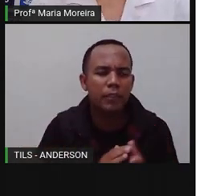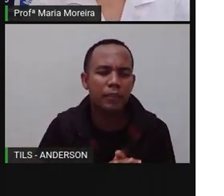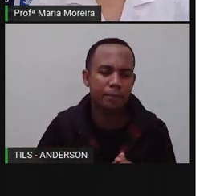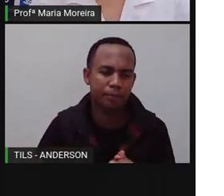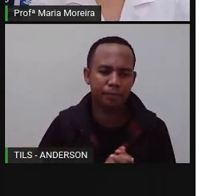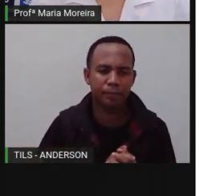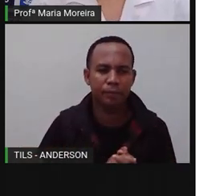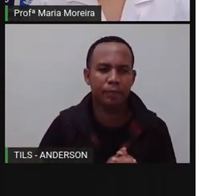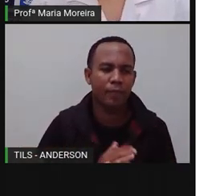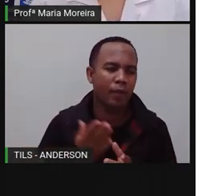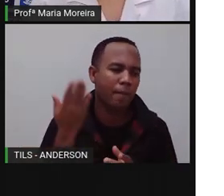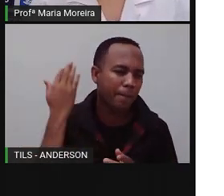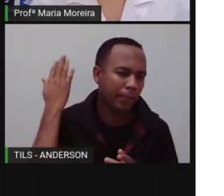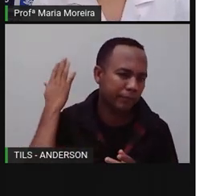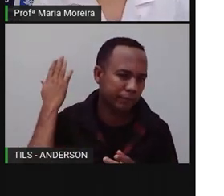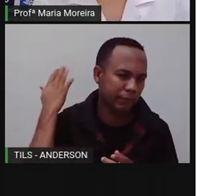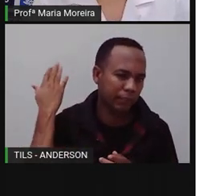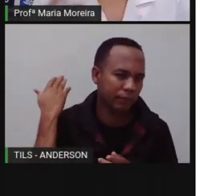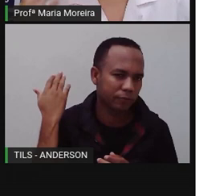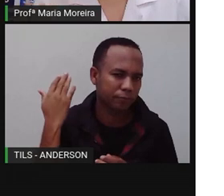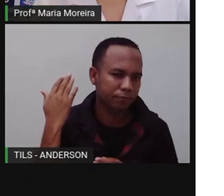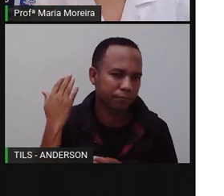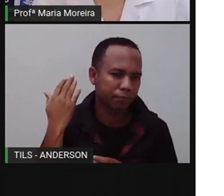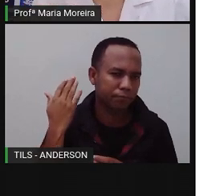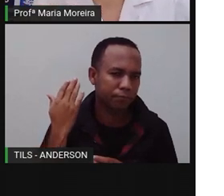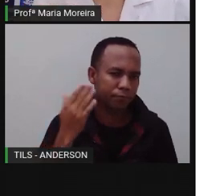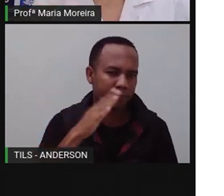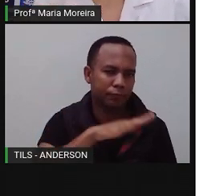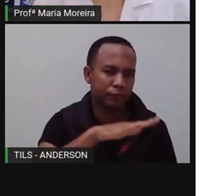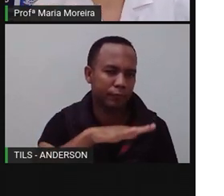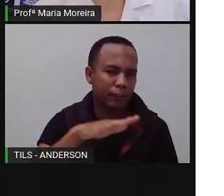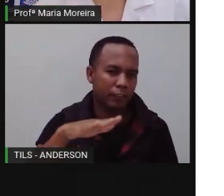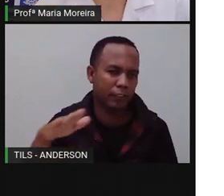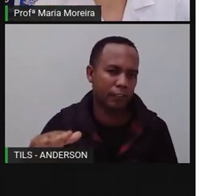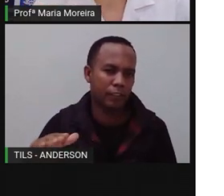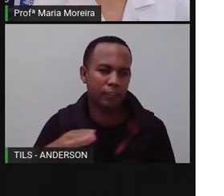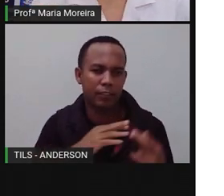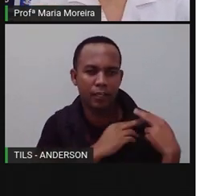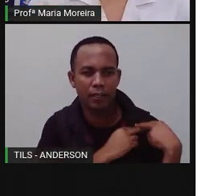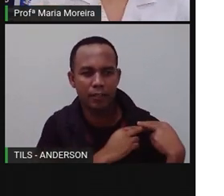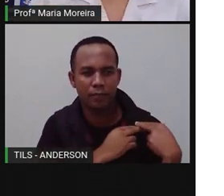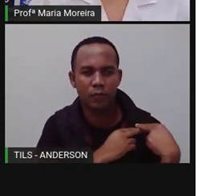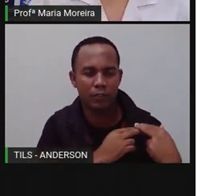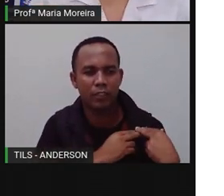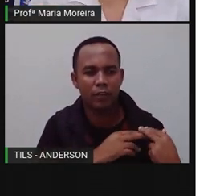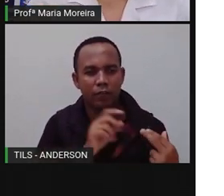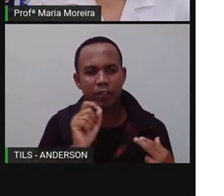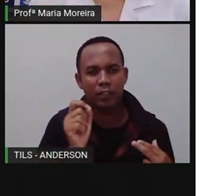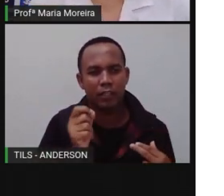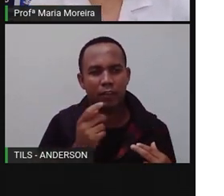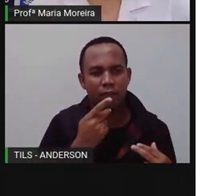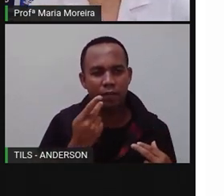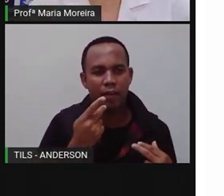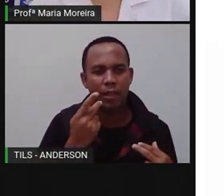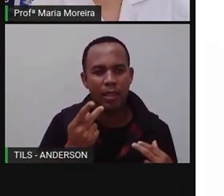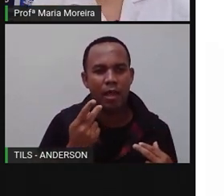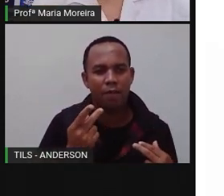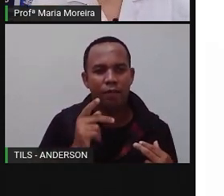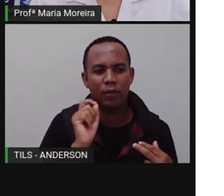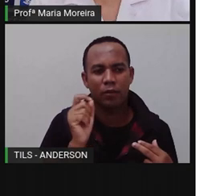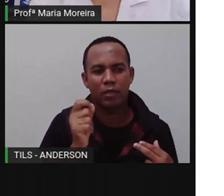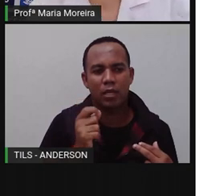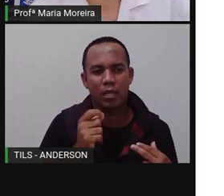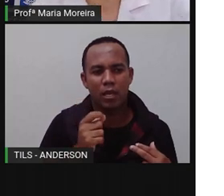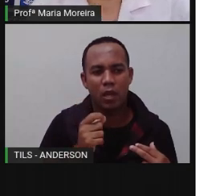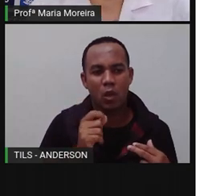era piquititica, os meus responsáveis, no caso a minha tia, falava sobre um tal homem do saco. Isso é tradição